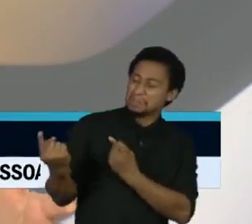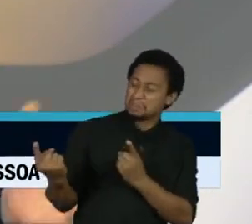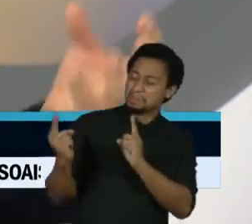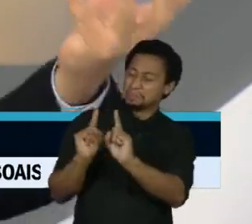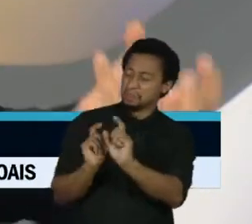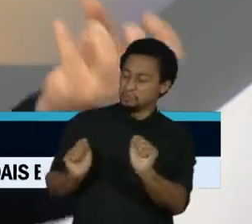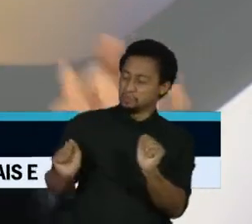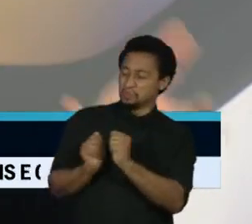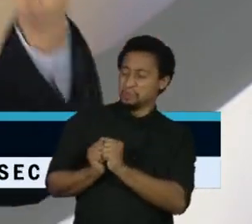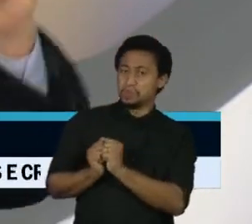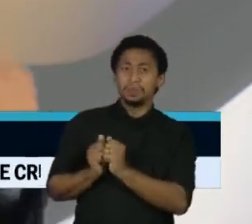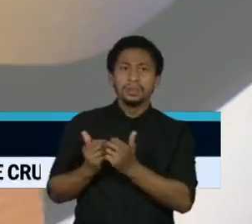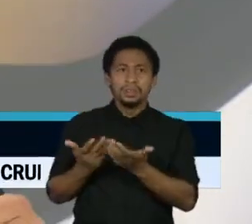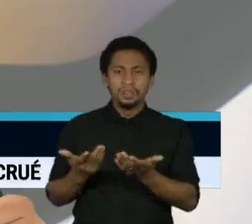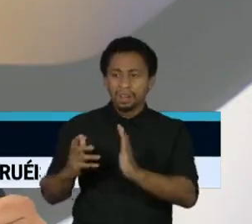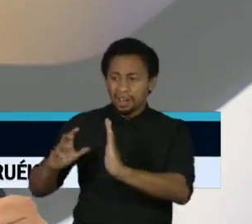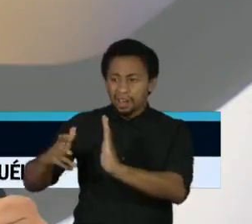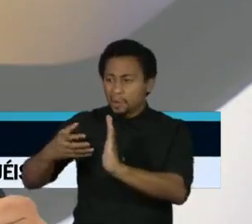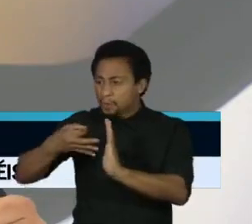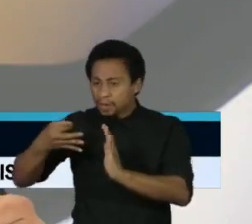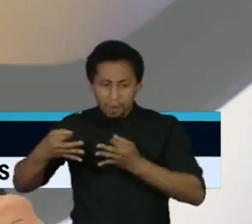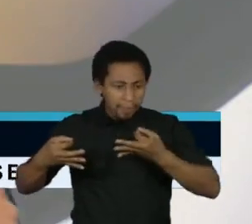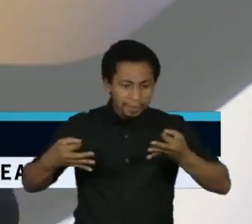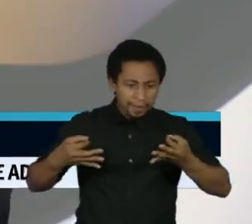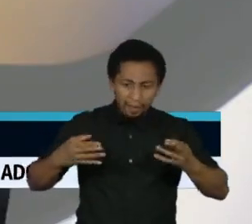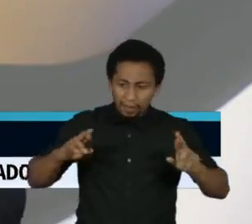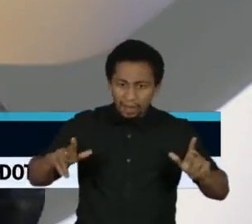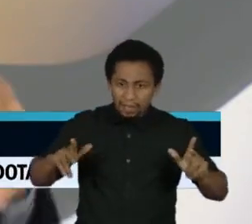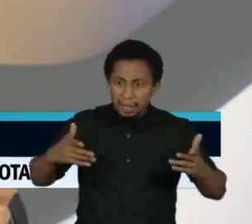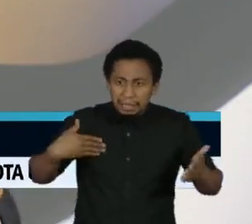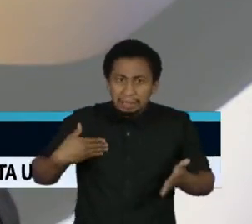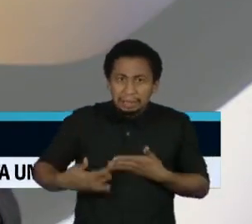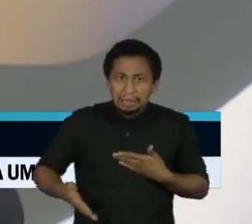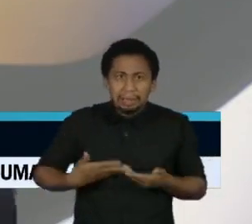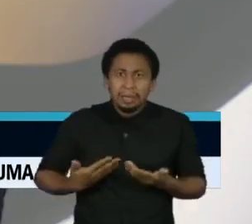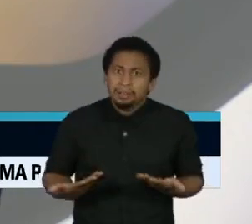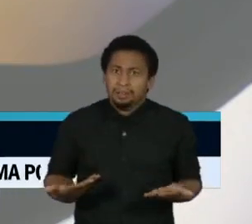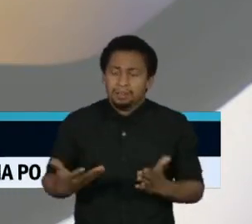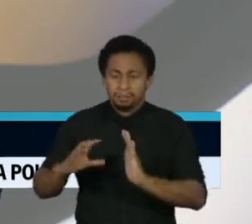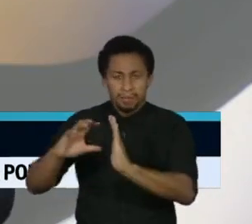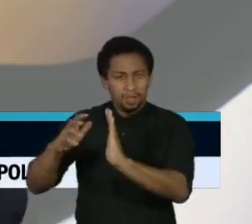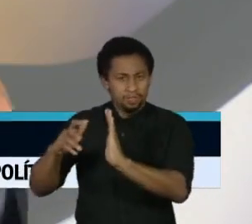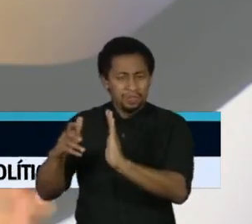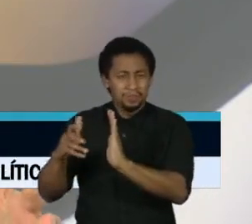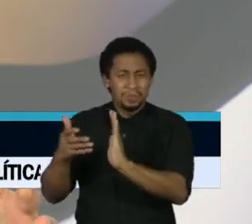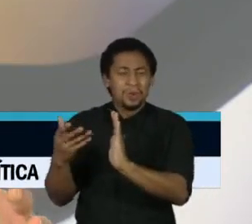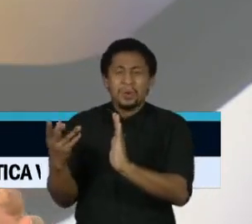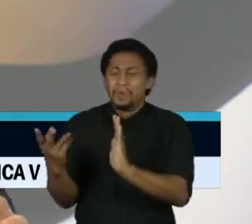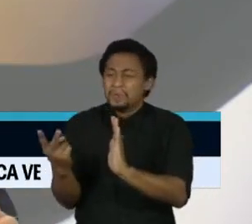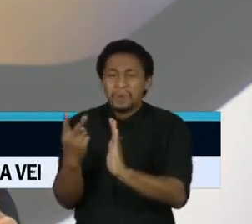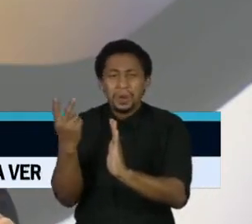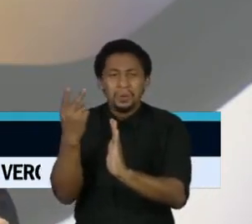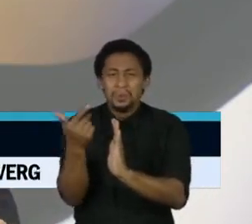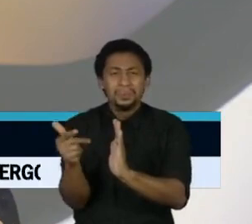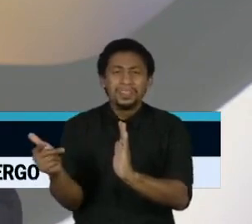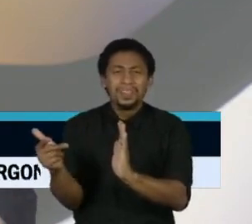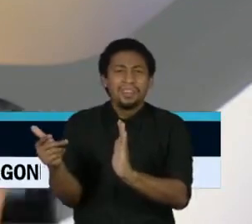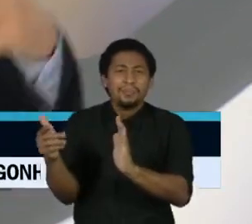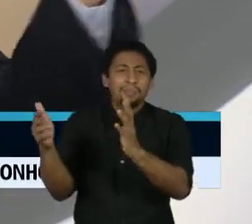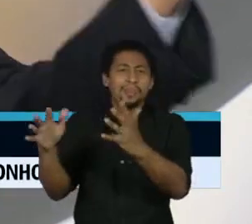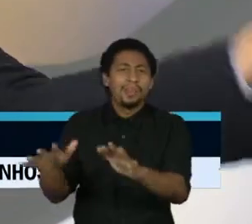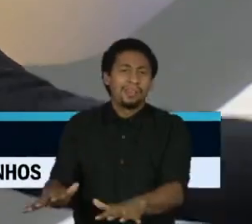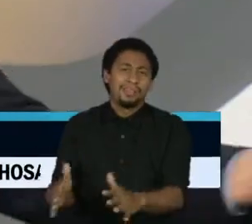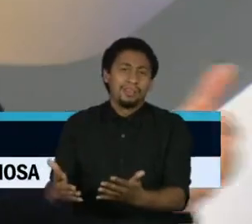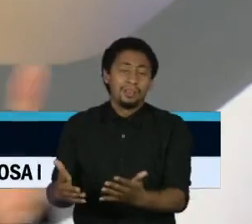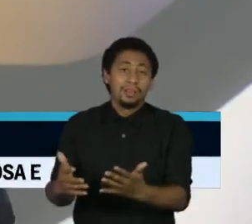ideologia então isso desmerece os partidos essa mistura toda esse desespero todo e de outro